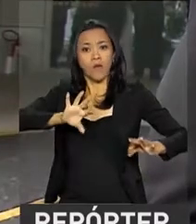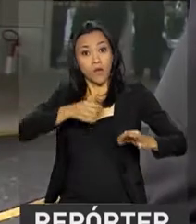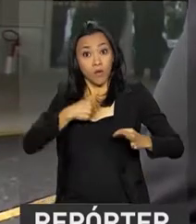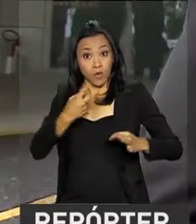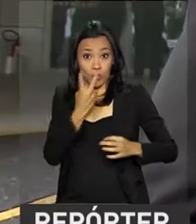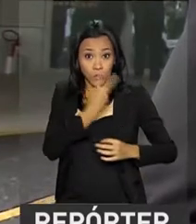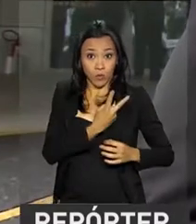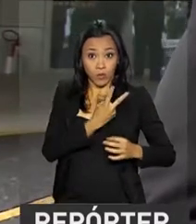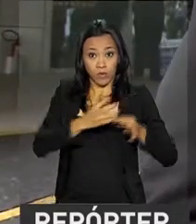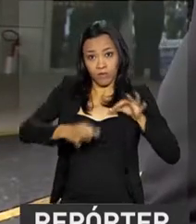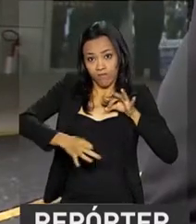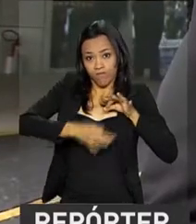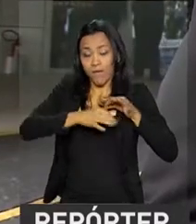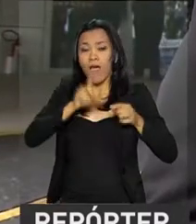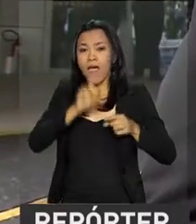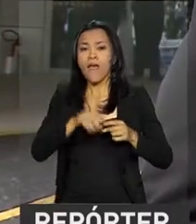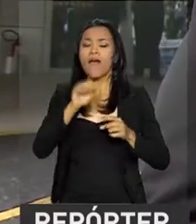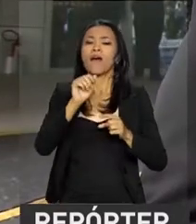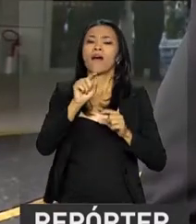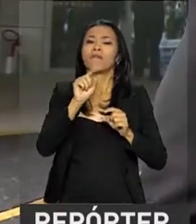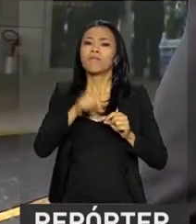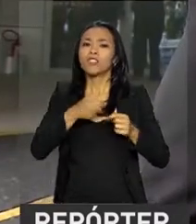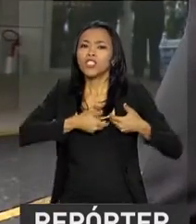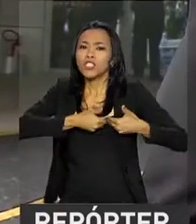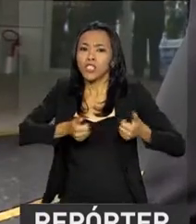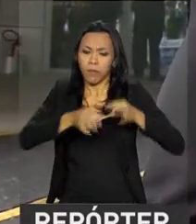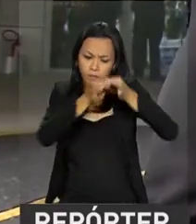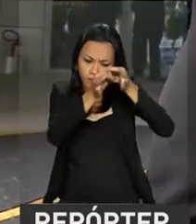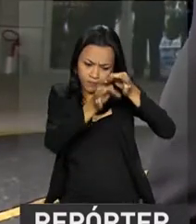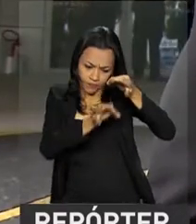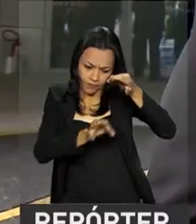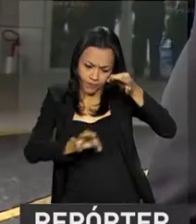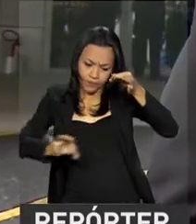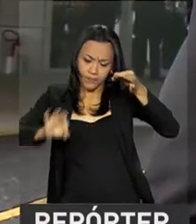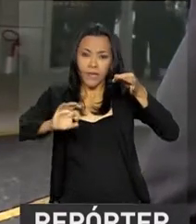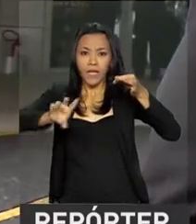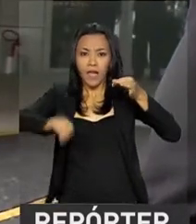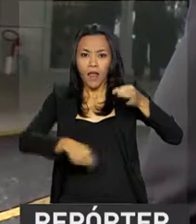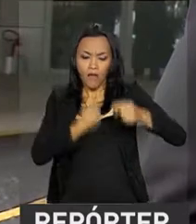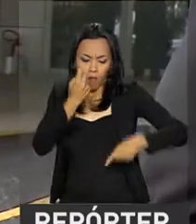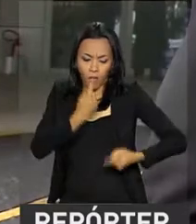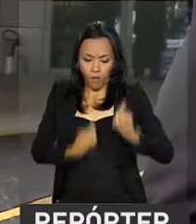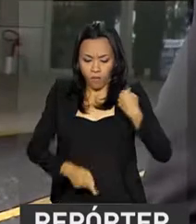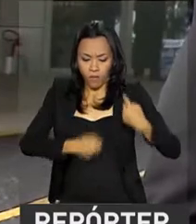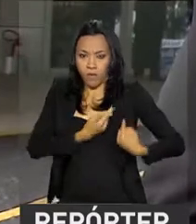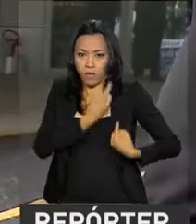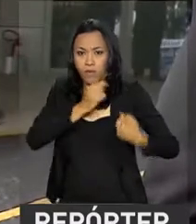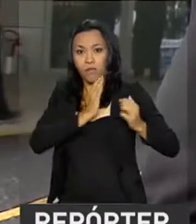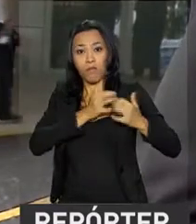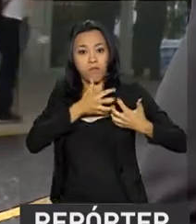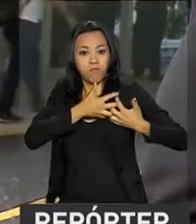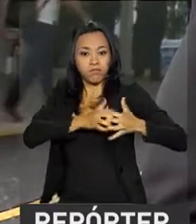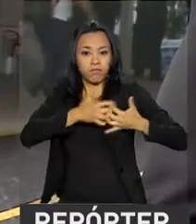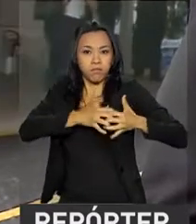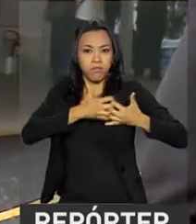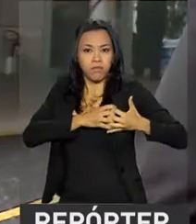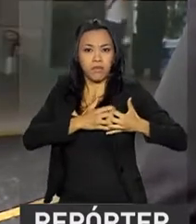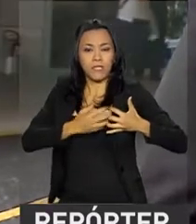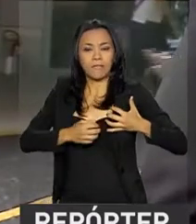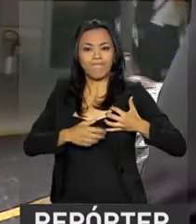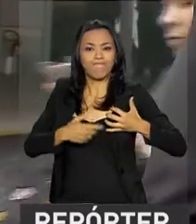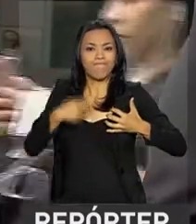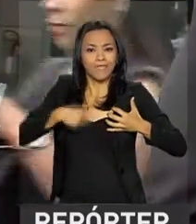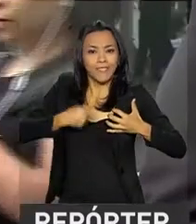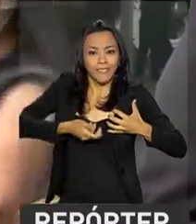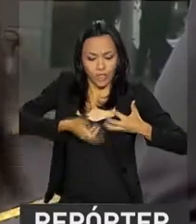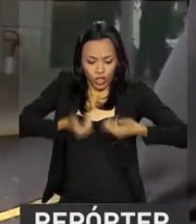estente em duas delas. Esse procedimento é a desobstrução de uma artéria que leva sangue até o coração, que esteja bloqueada total ou parcialmente